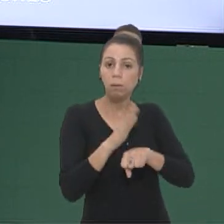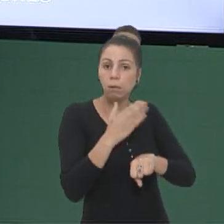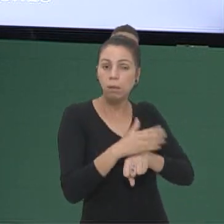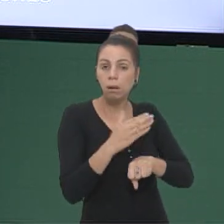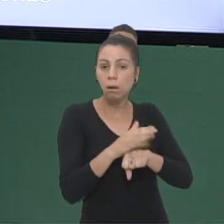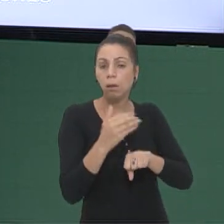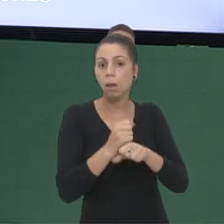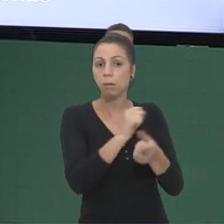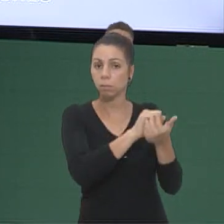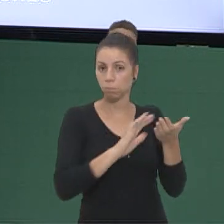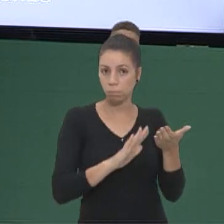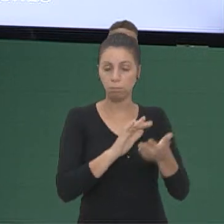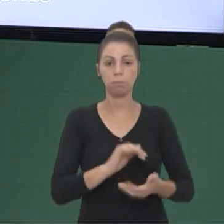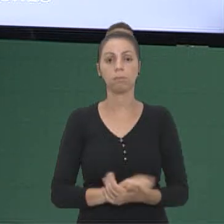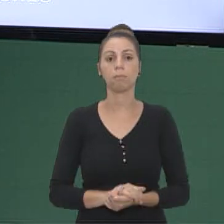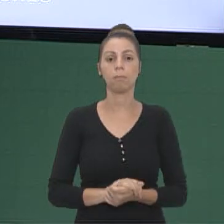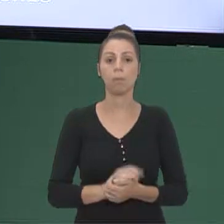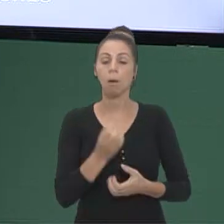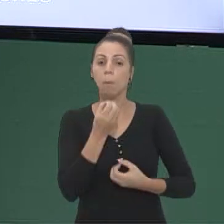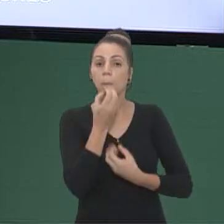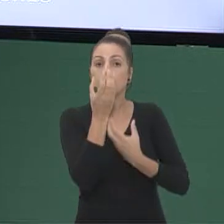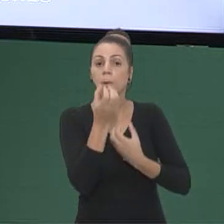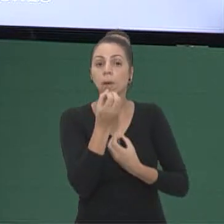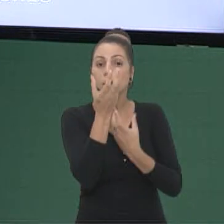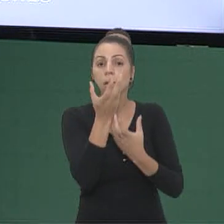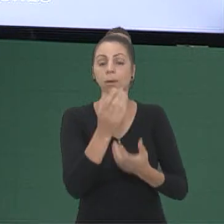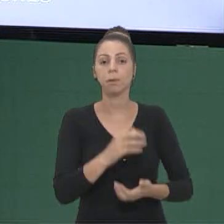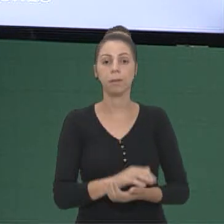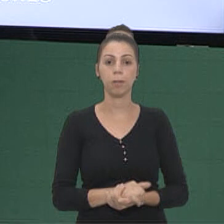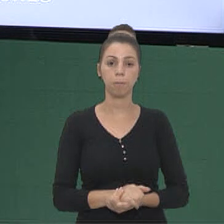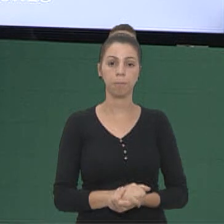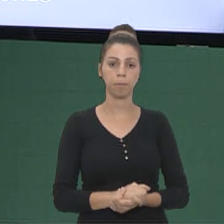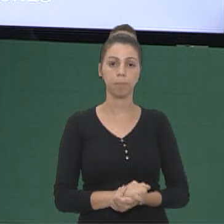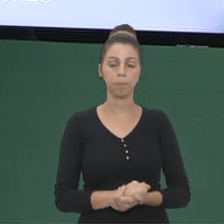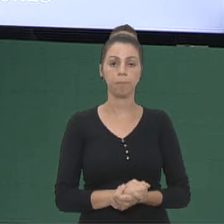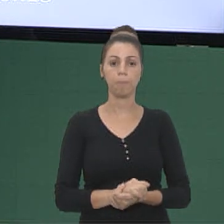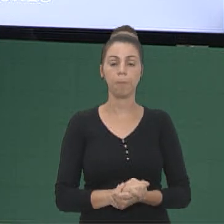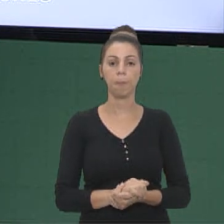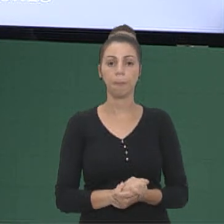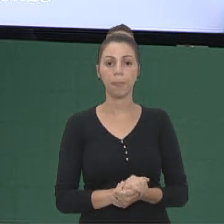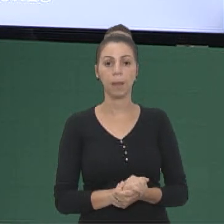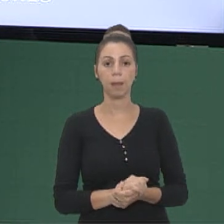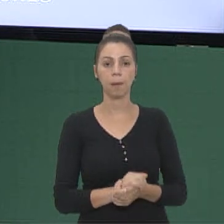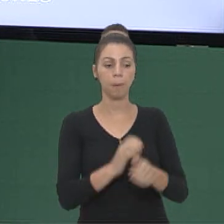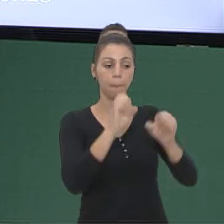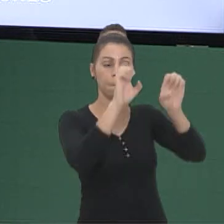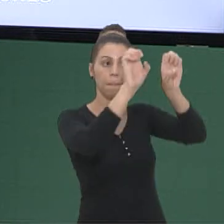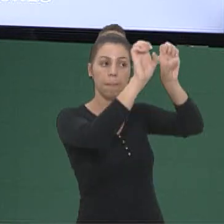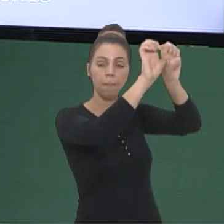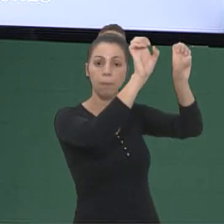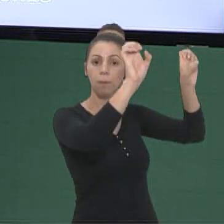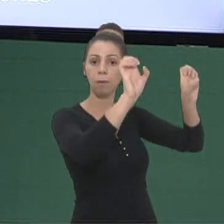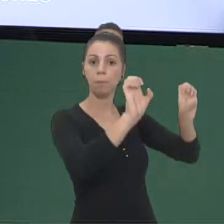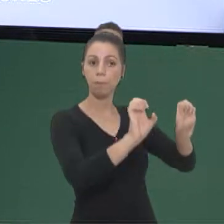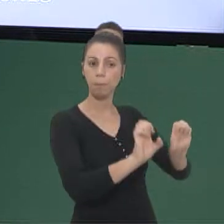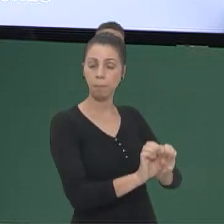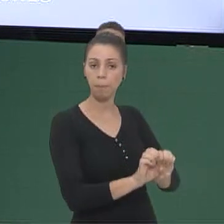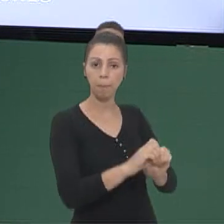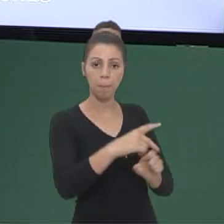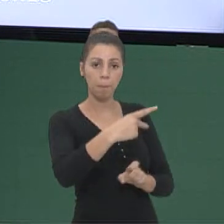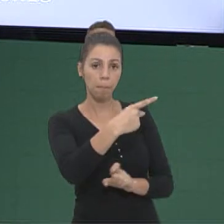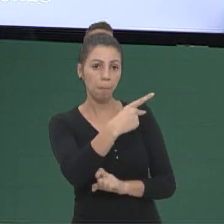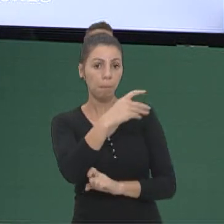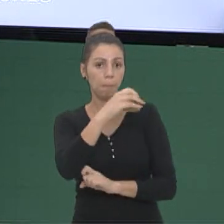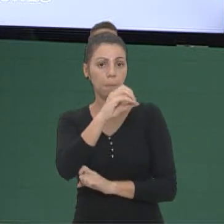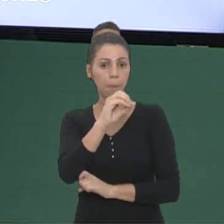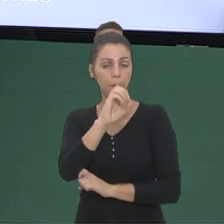Então, sobre o poema, o que nós podemos colocar aqui hoje? Sobre a questão da estrutura. Um poema pode